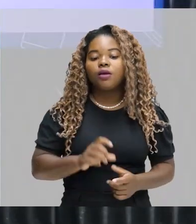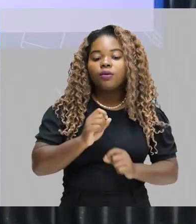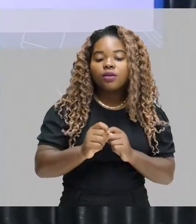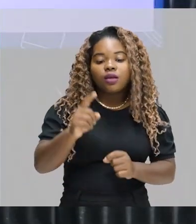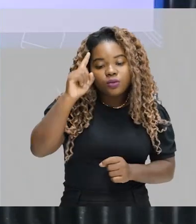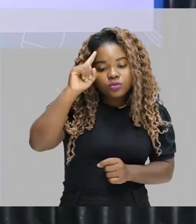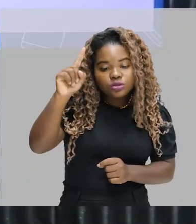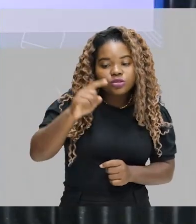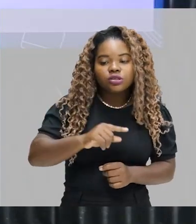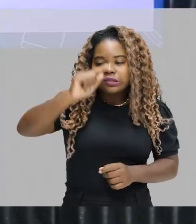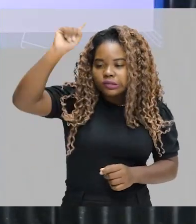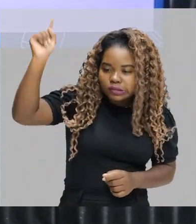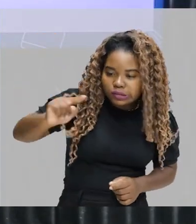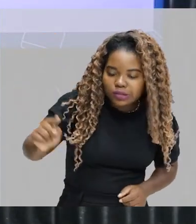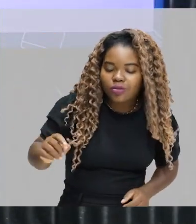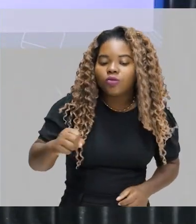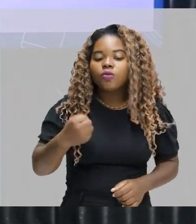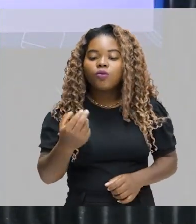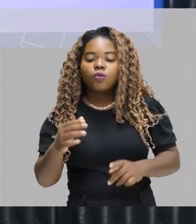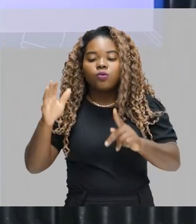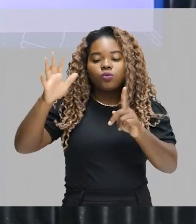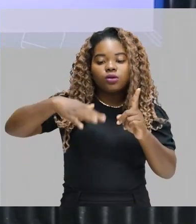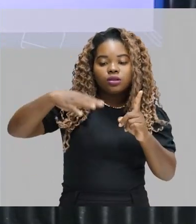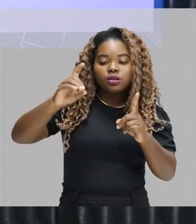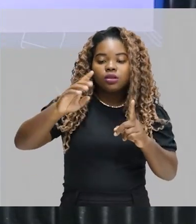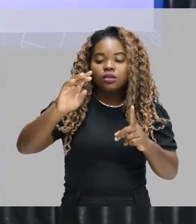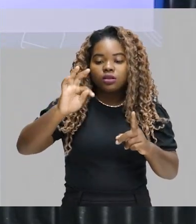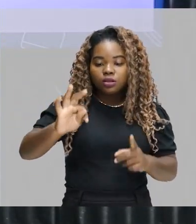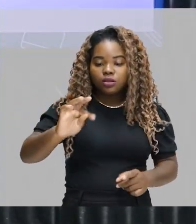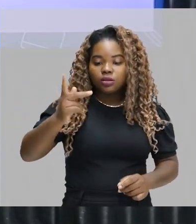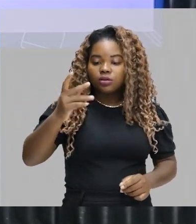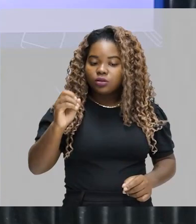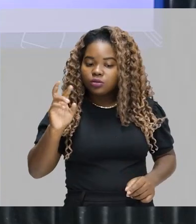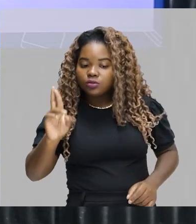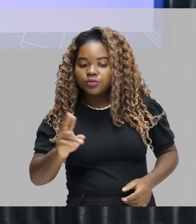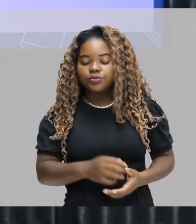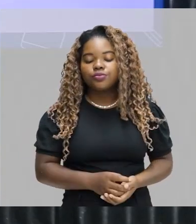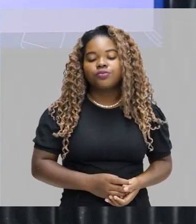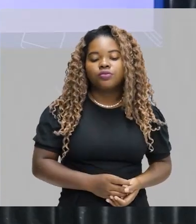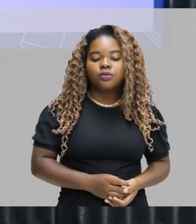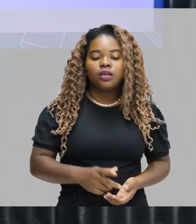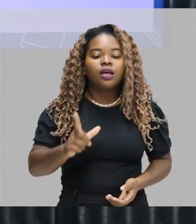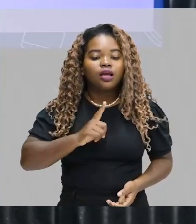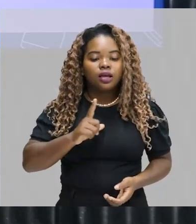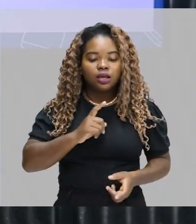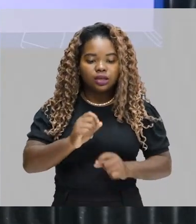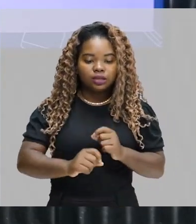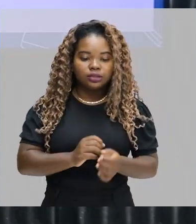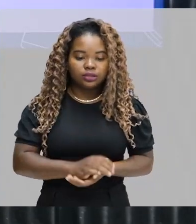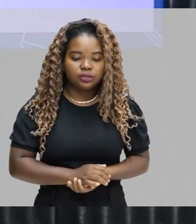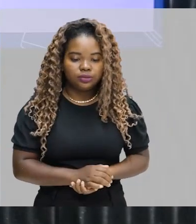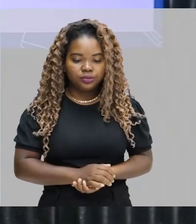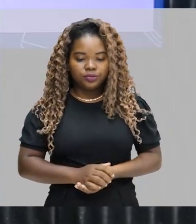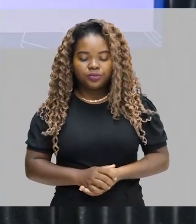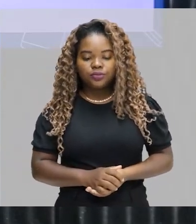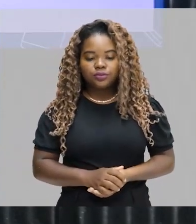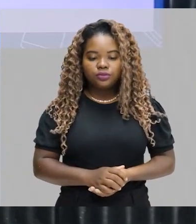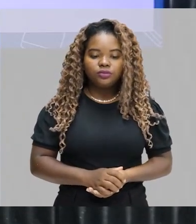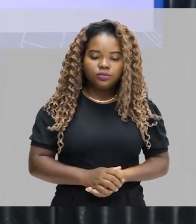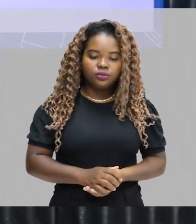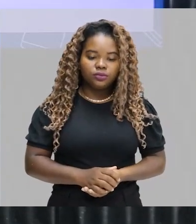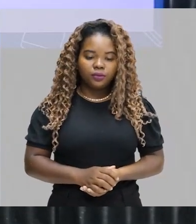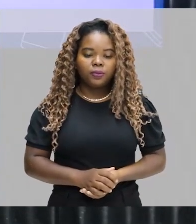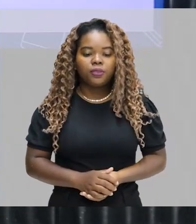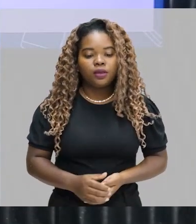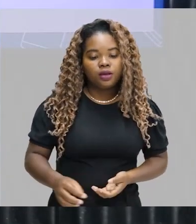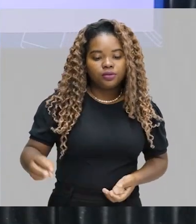faz uma referência a esses nomes. A terça-feira, dia do deus Tui, Tai ou Tywr, que tem